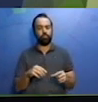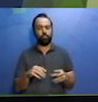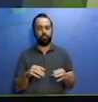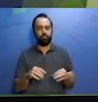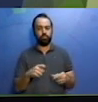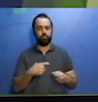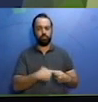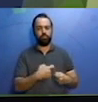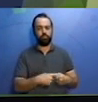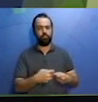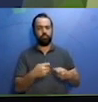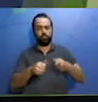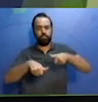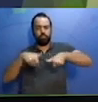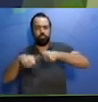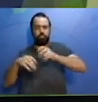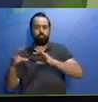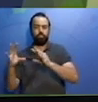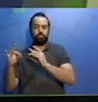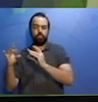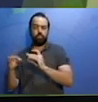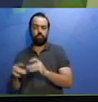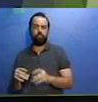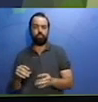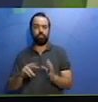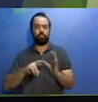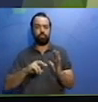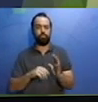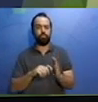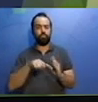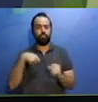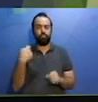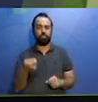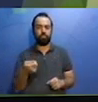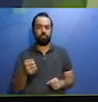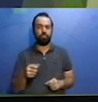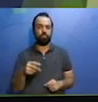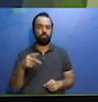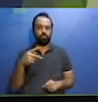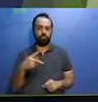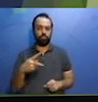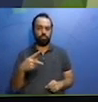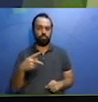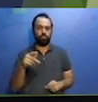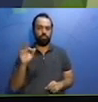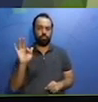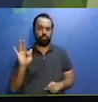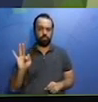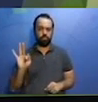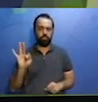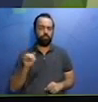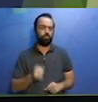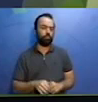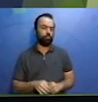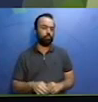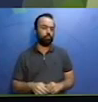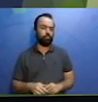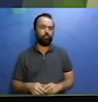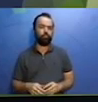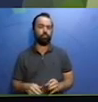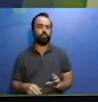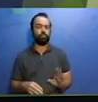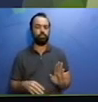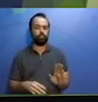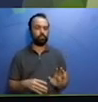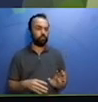estado sólido para o estado líquido. Então nós temos aqui as temperaturas de fusão dos elementos